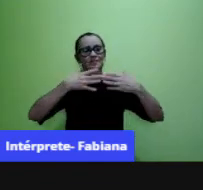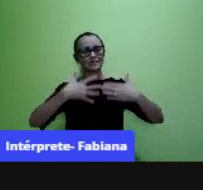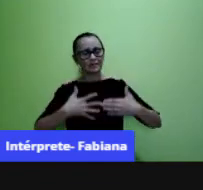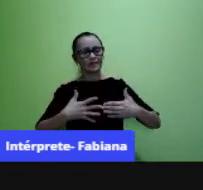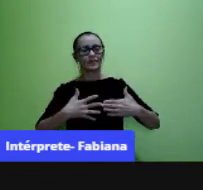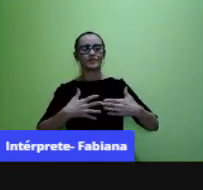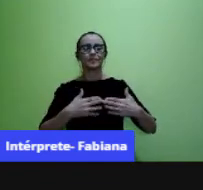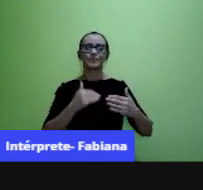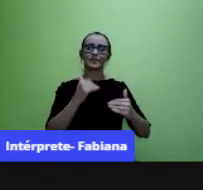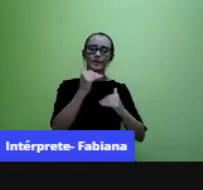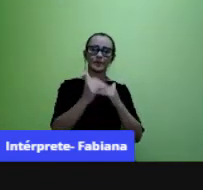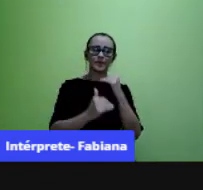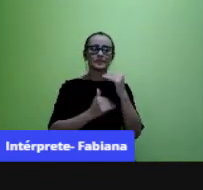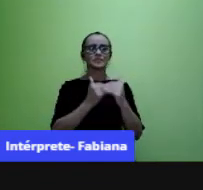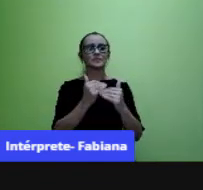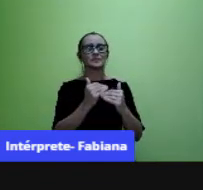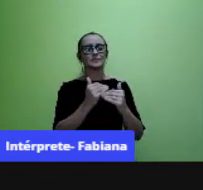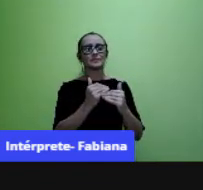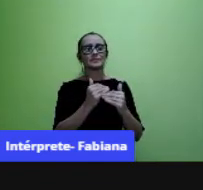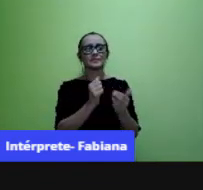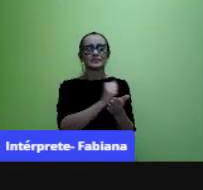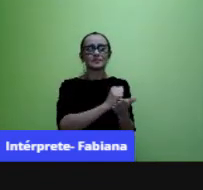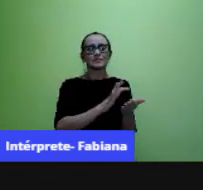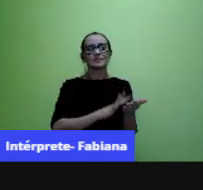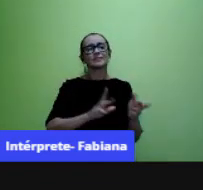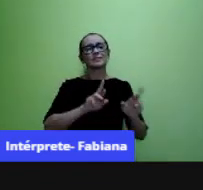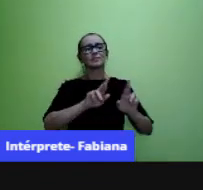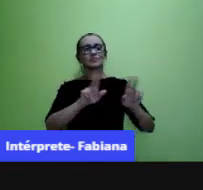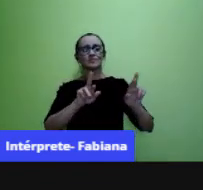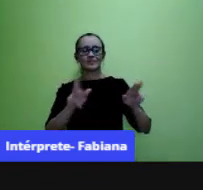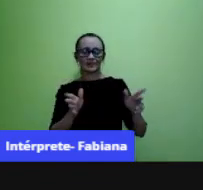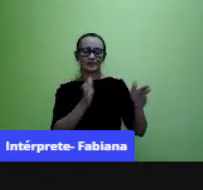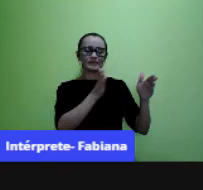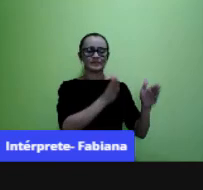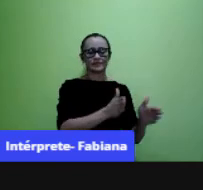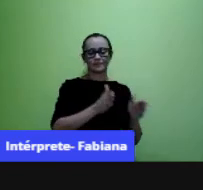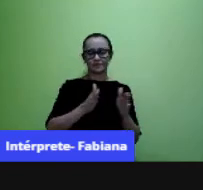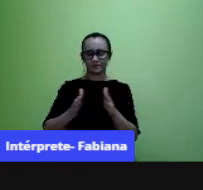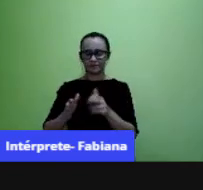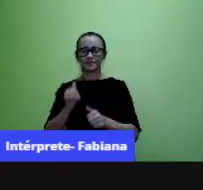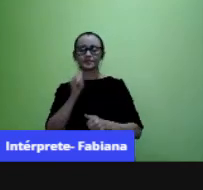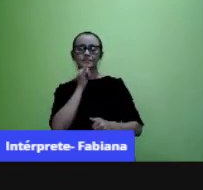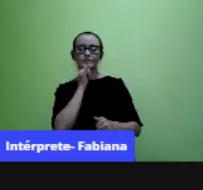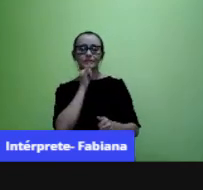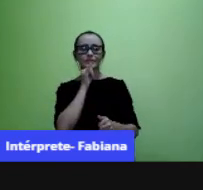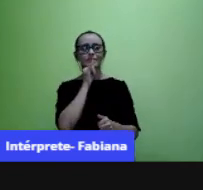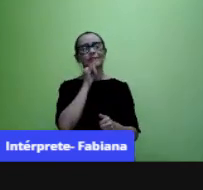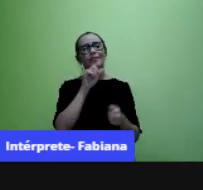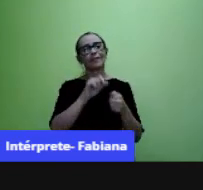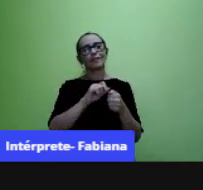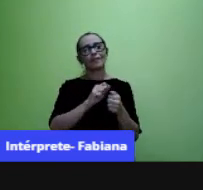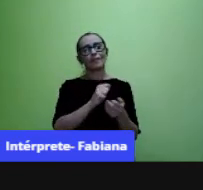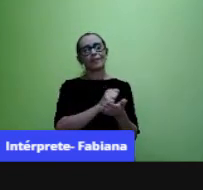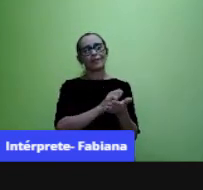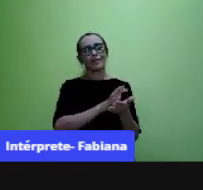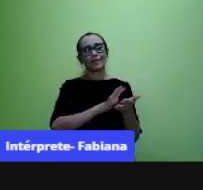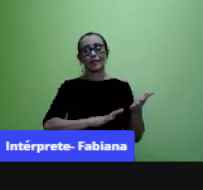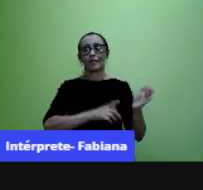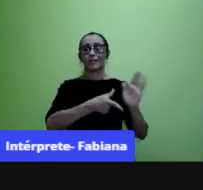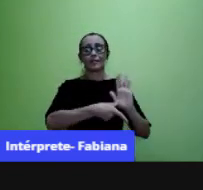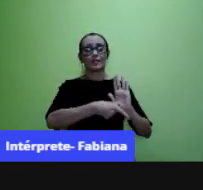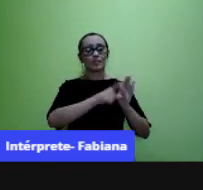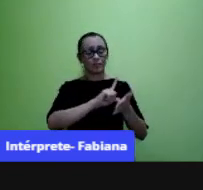tanto em diferenciar as atividades. Por exemplo, eu vou trabalhar as atividades anteriores, vou trabalhar as